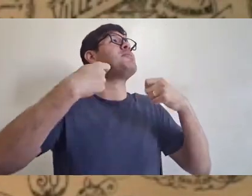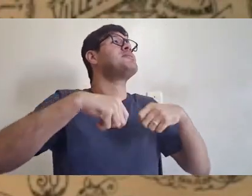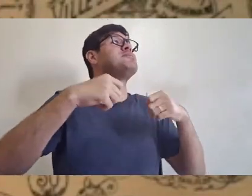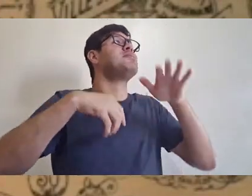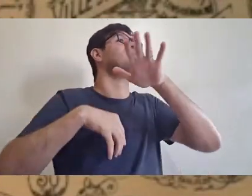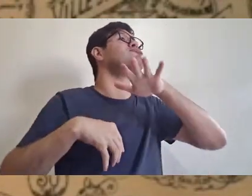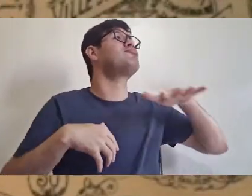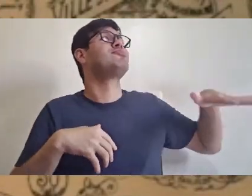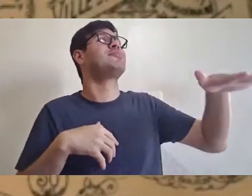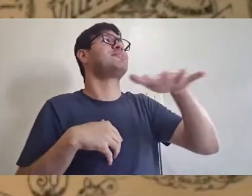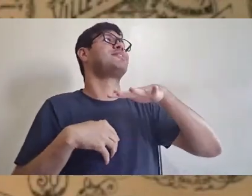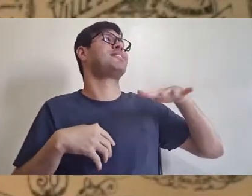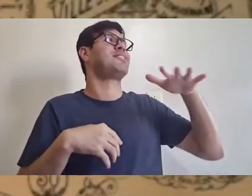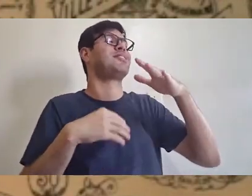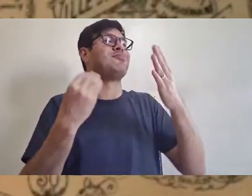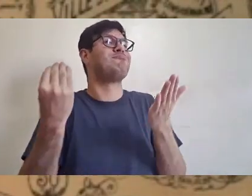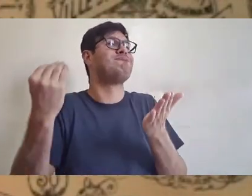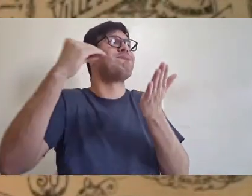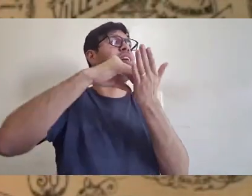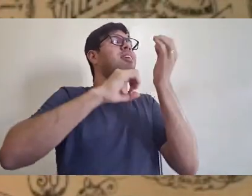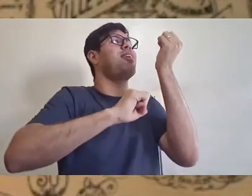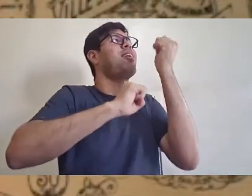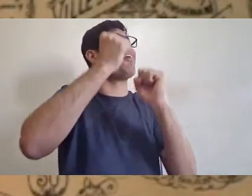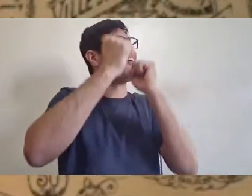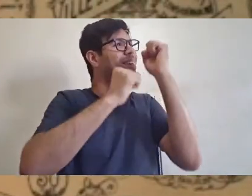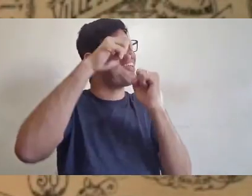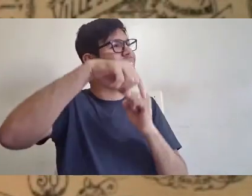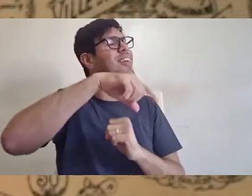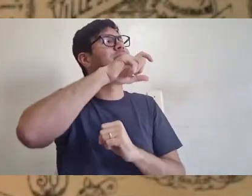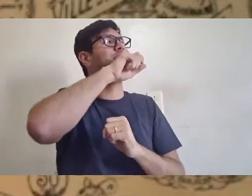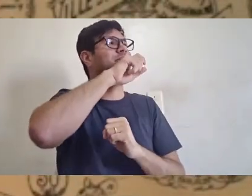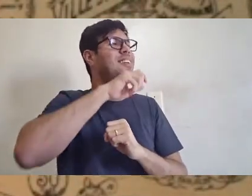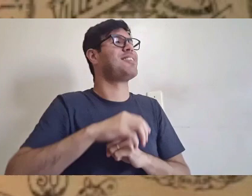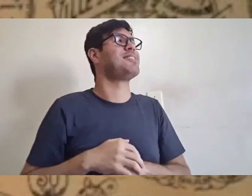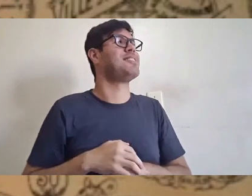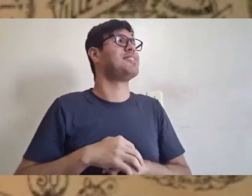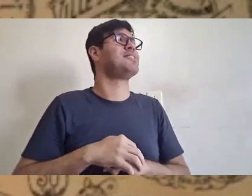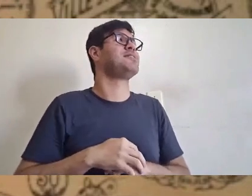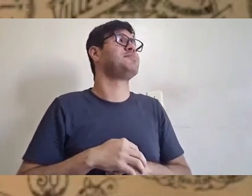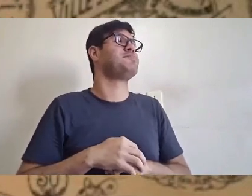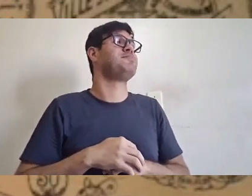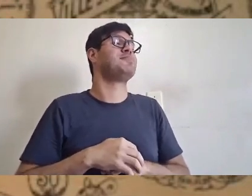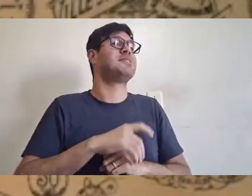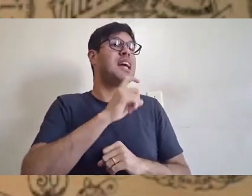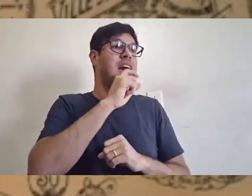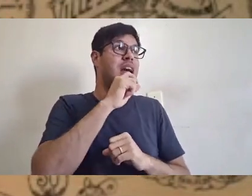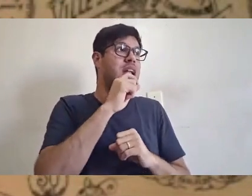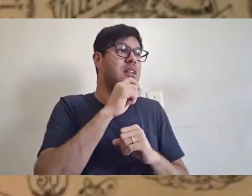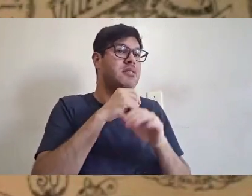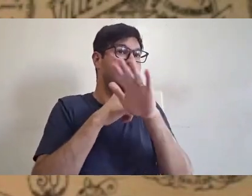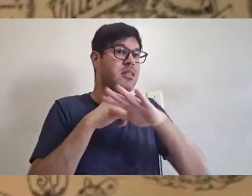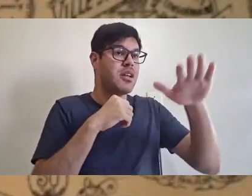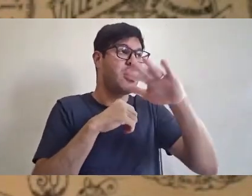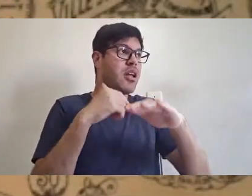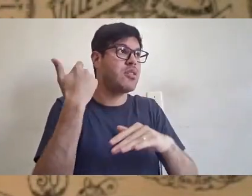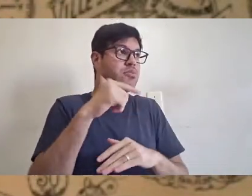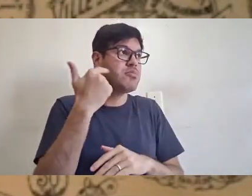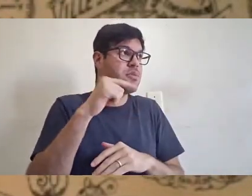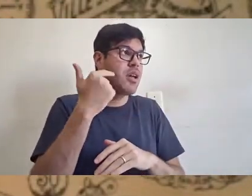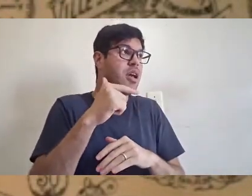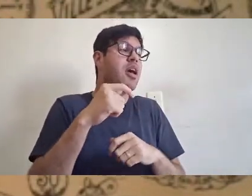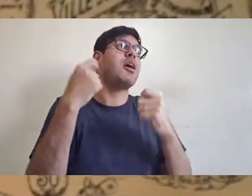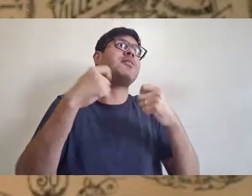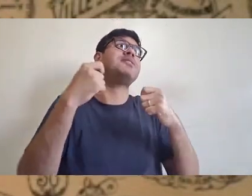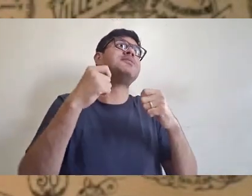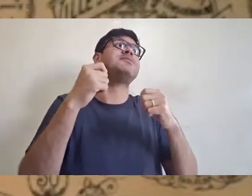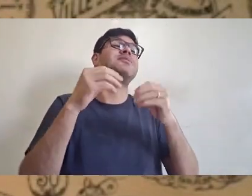área para instalar a indústria em Araras. Se Araras não cedesse a área, ele instalaria em